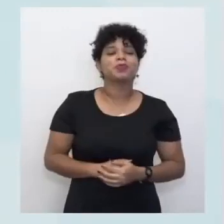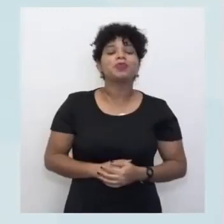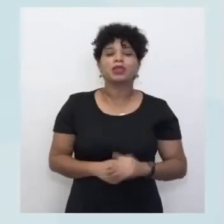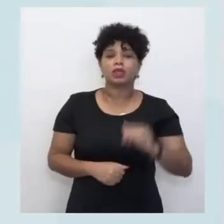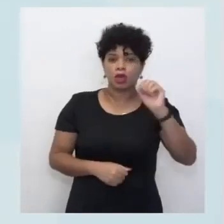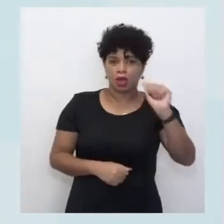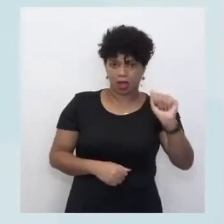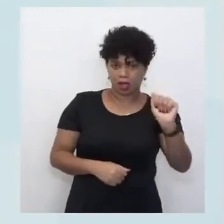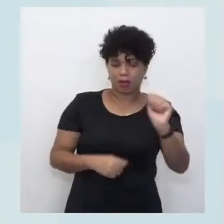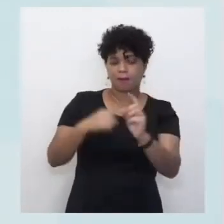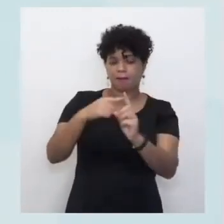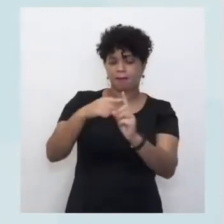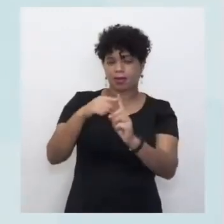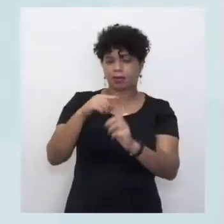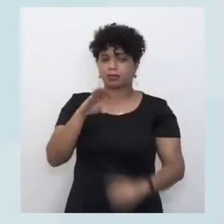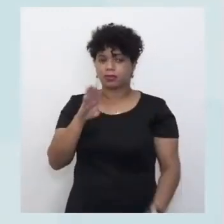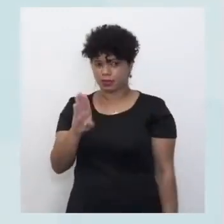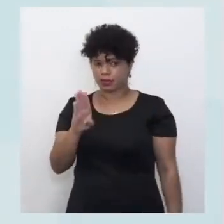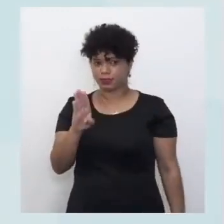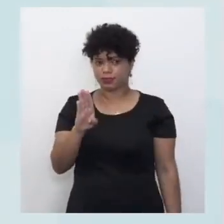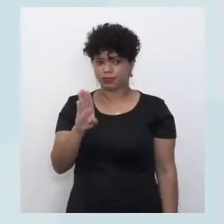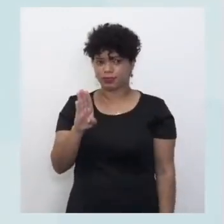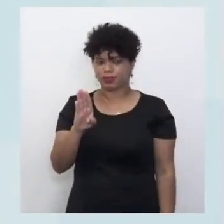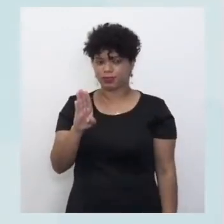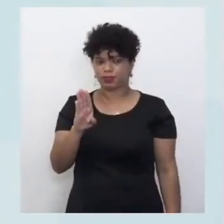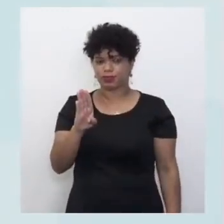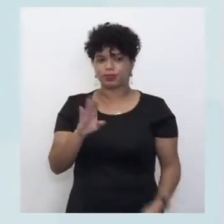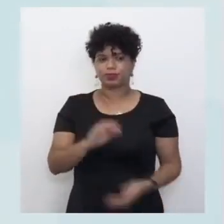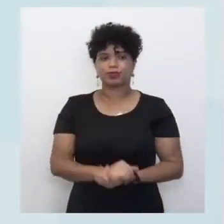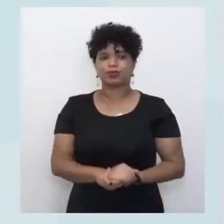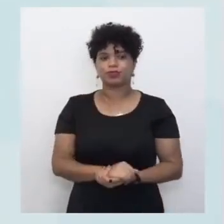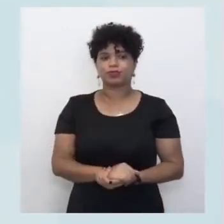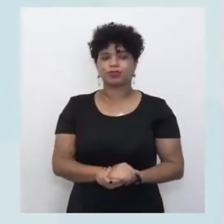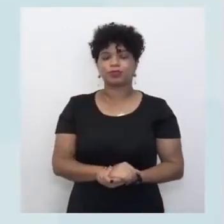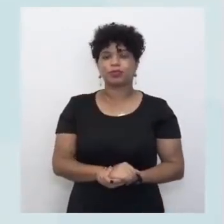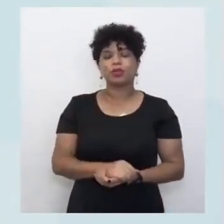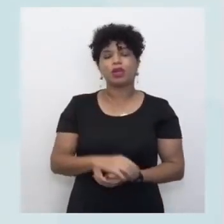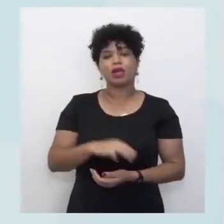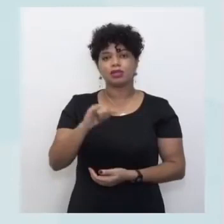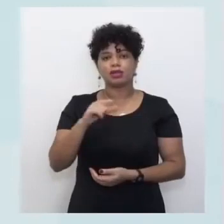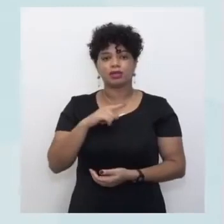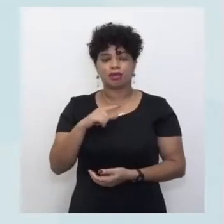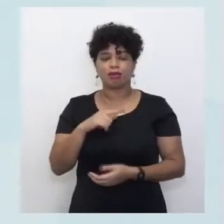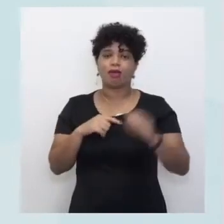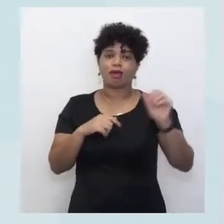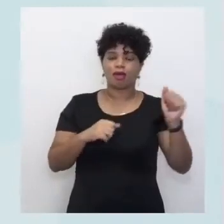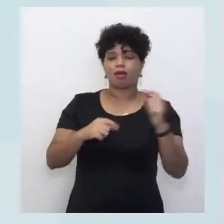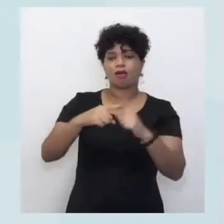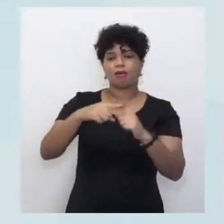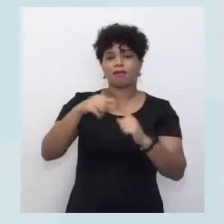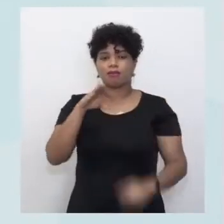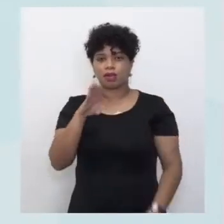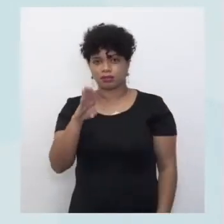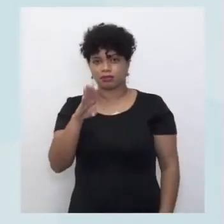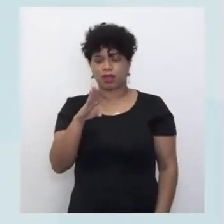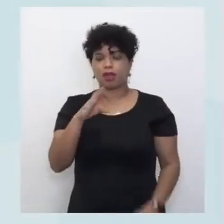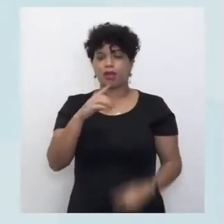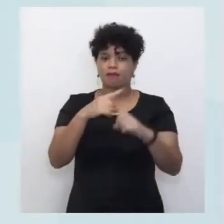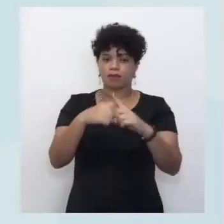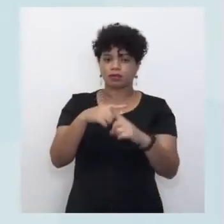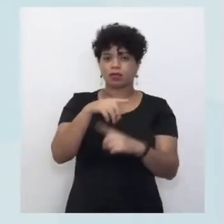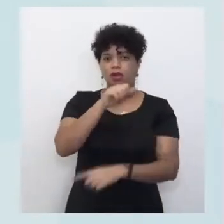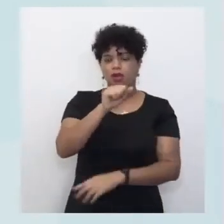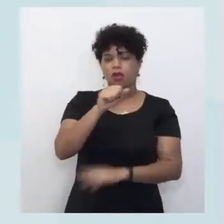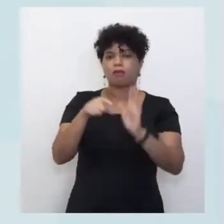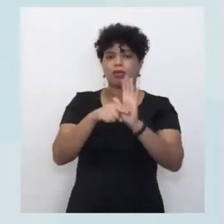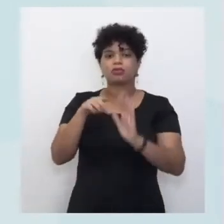Então, o A é o raiz de 5 e o B é o raiz de 3. Se eu pegar A mais B e multiplicar por A menos